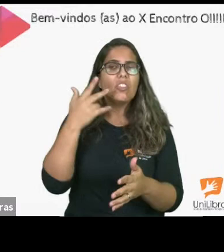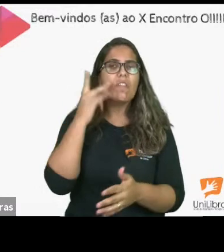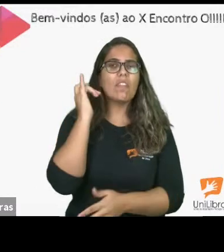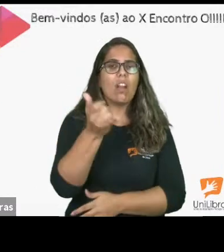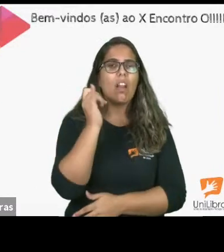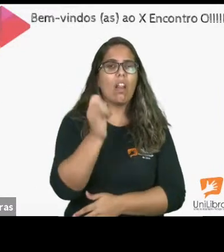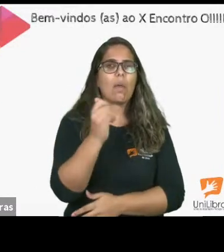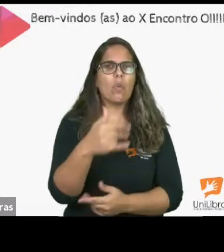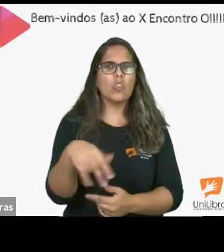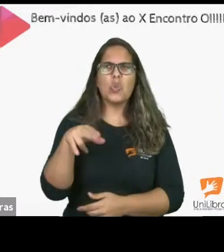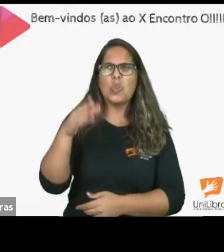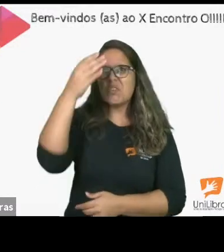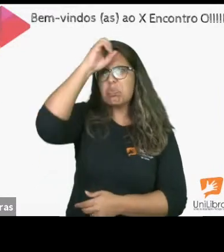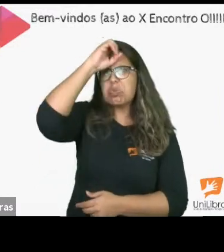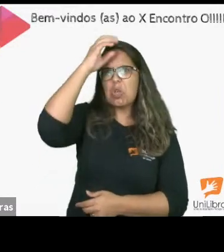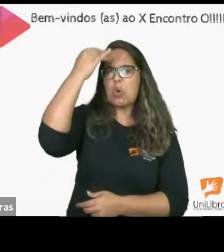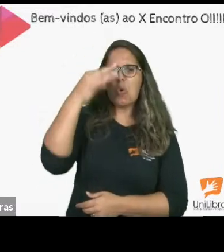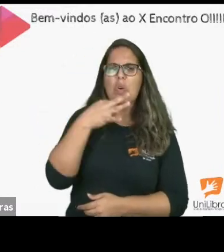que ele não perguntou?